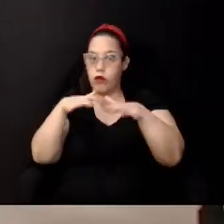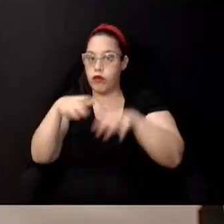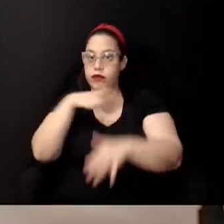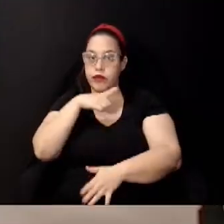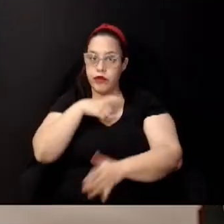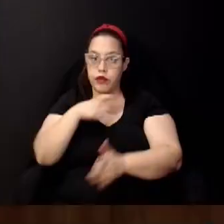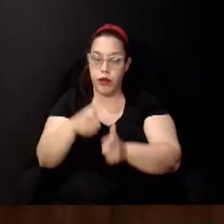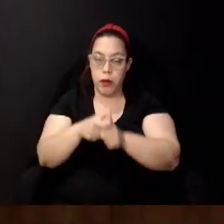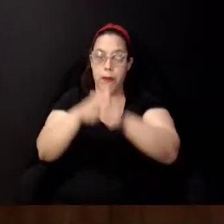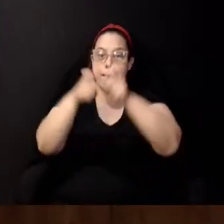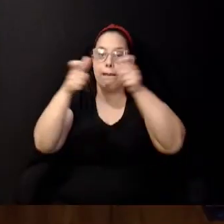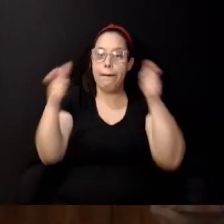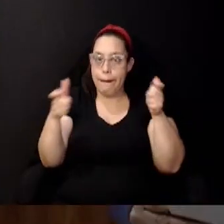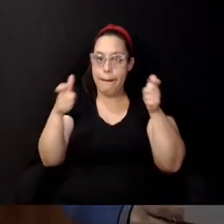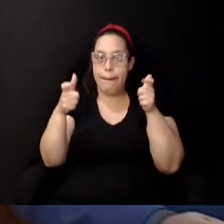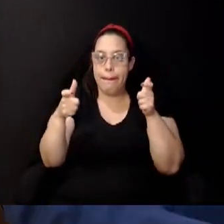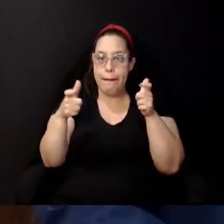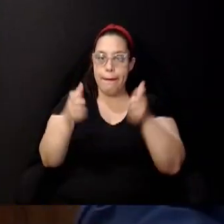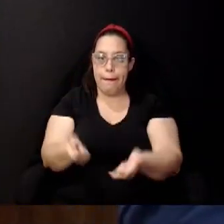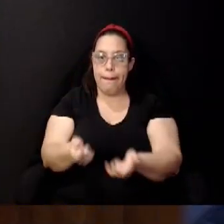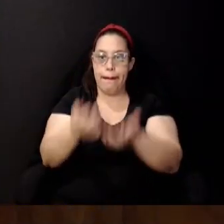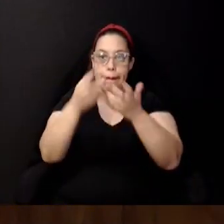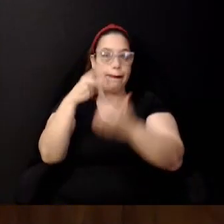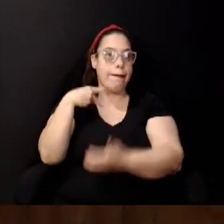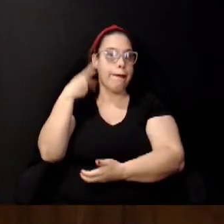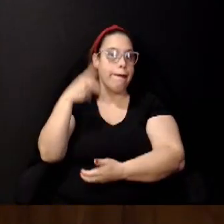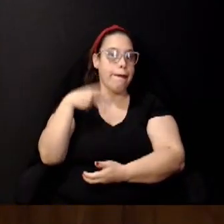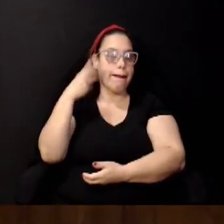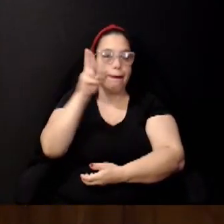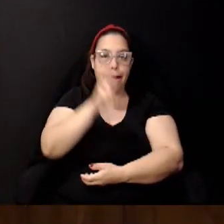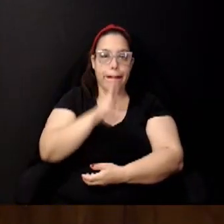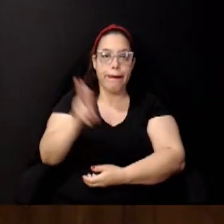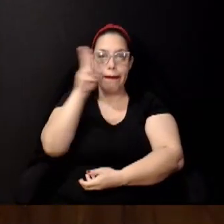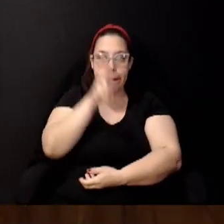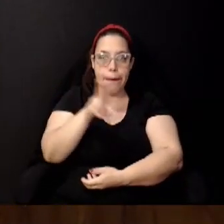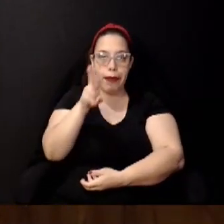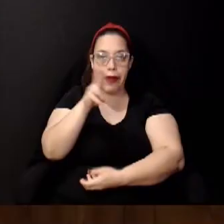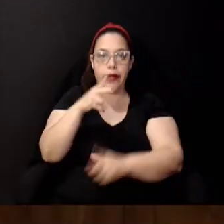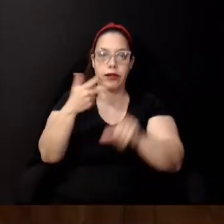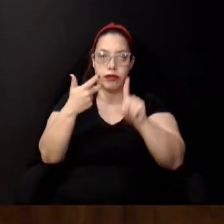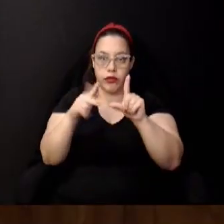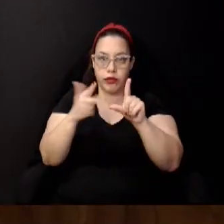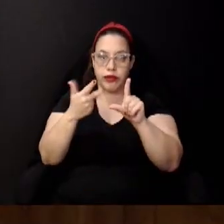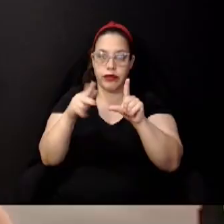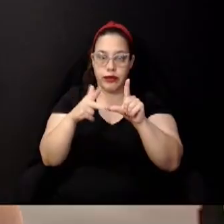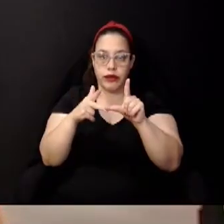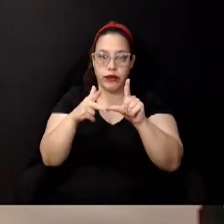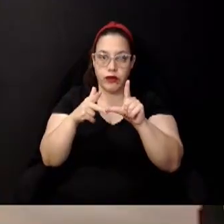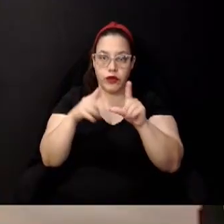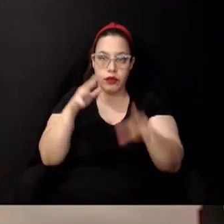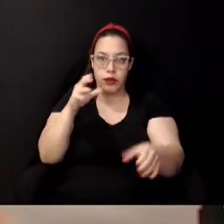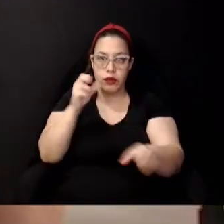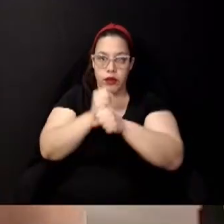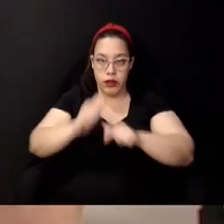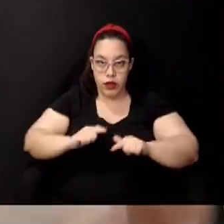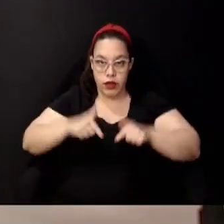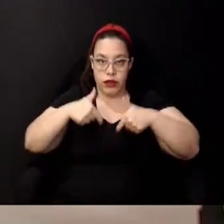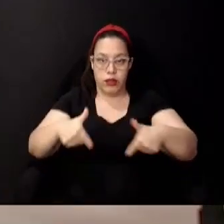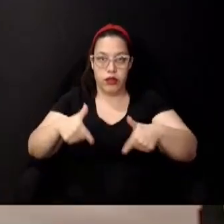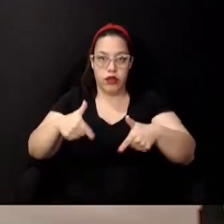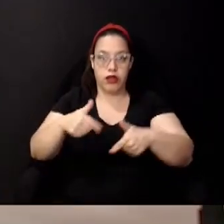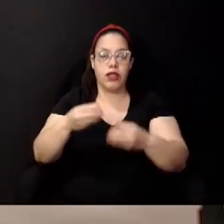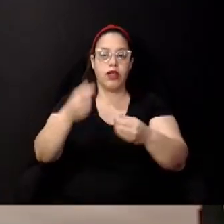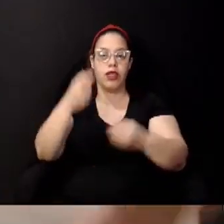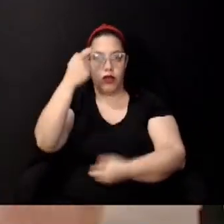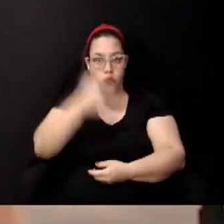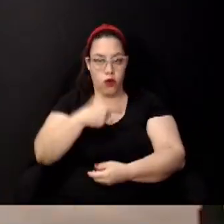ocorrência de incêndios. Os parlamentares usaram as ferramentas do Legislativo para somar esforços. Eu, como vereadora, o vereador